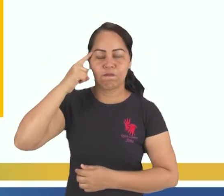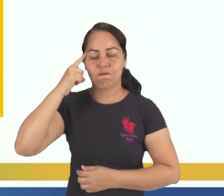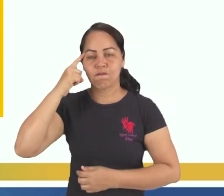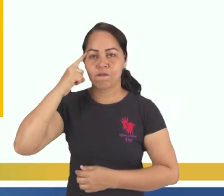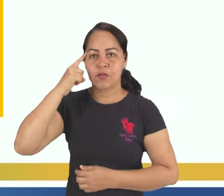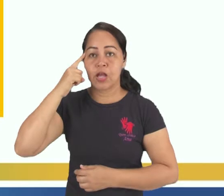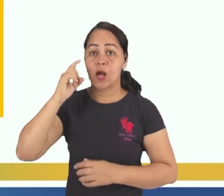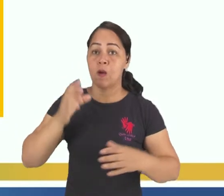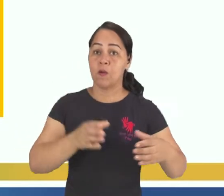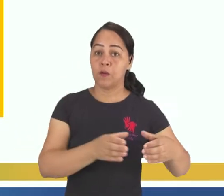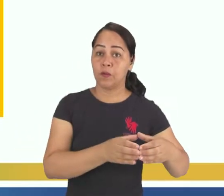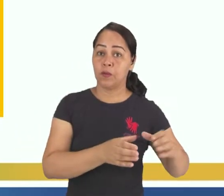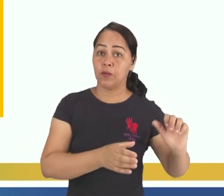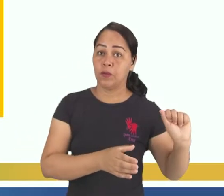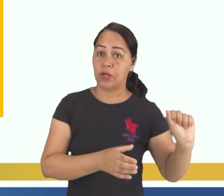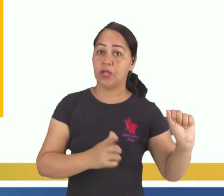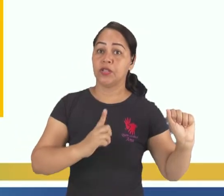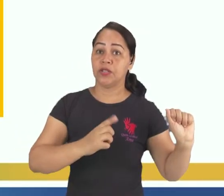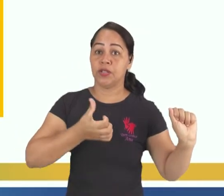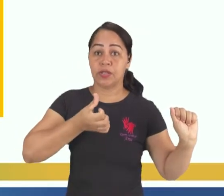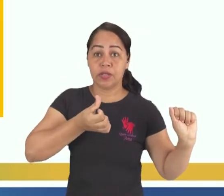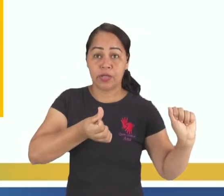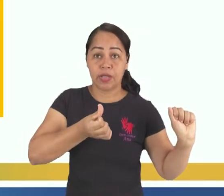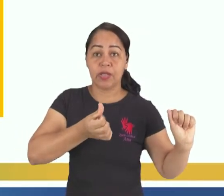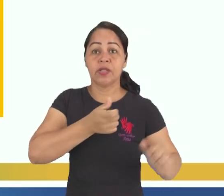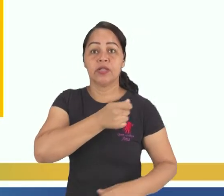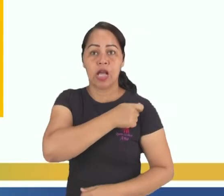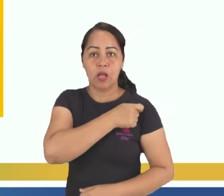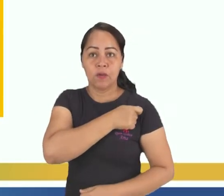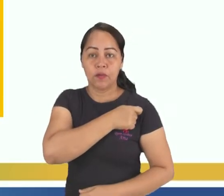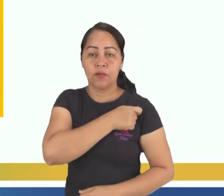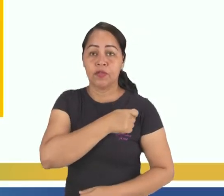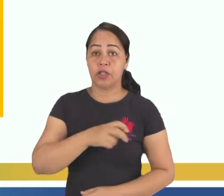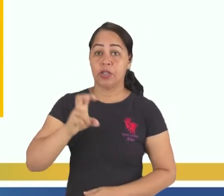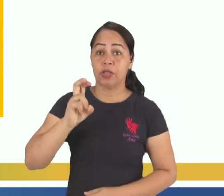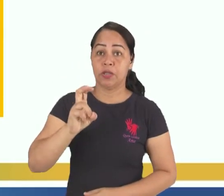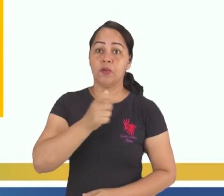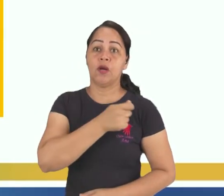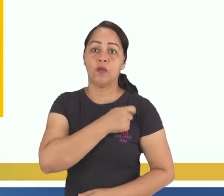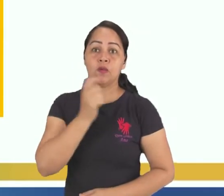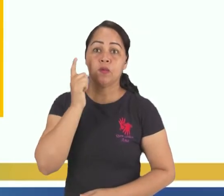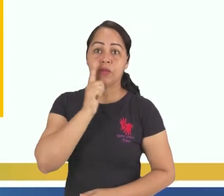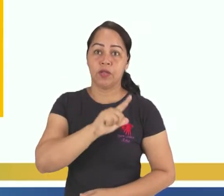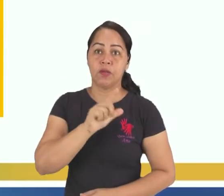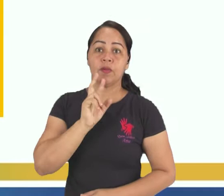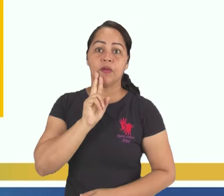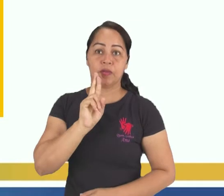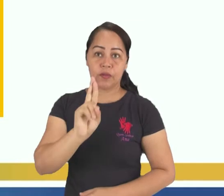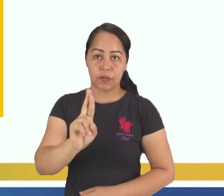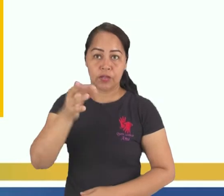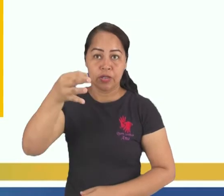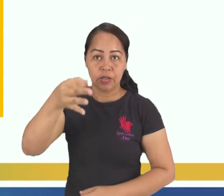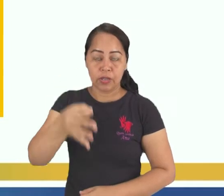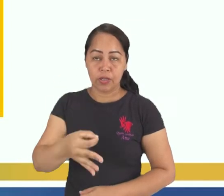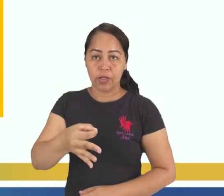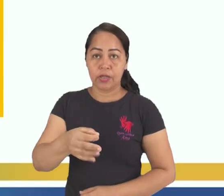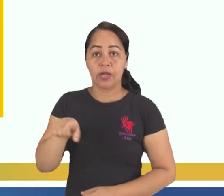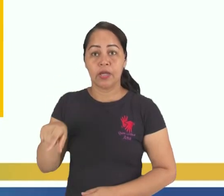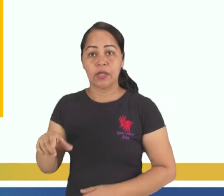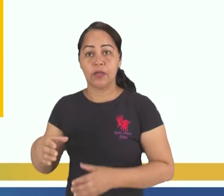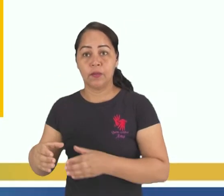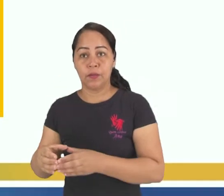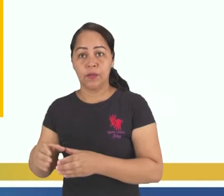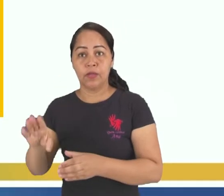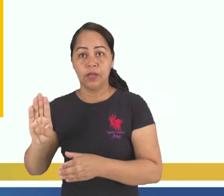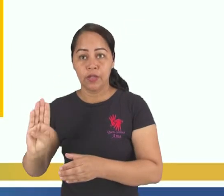A equipe A tinha 6 alunos, dos quais 5 acertaram. E a equipe B, tinha 8 alunos, dos quais